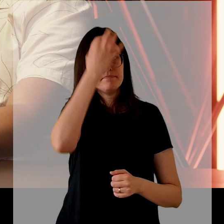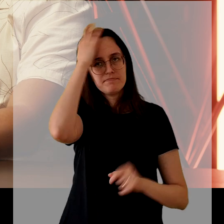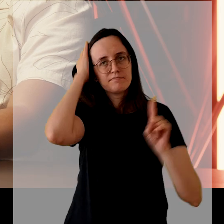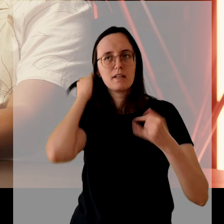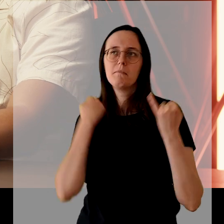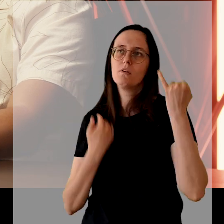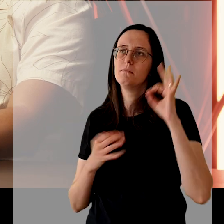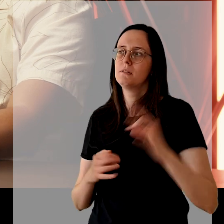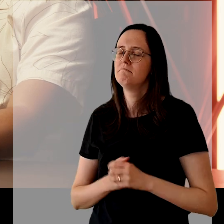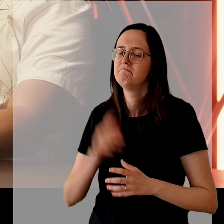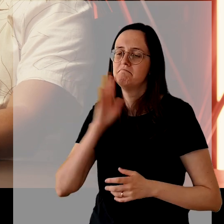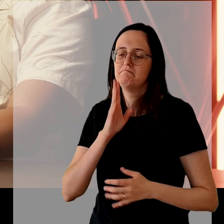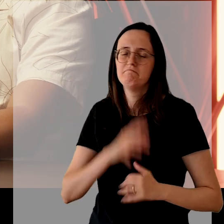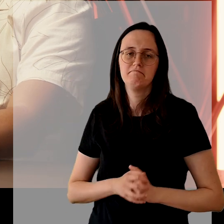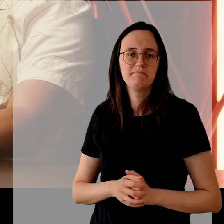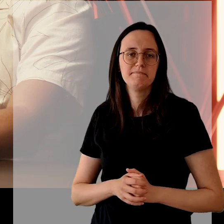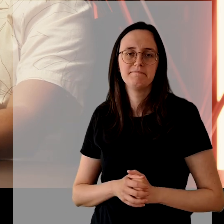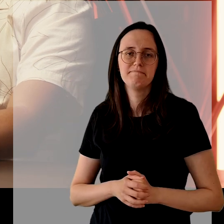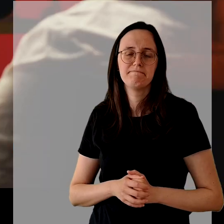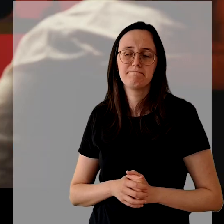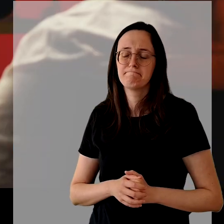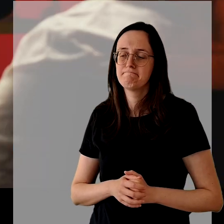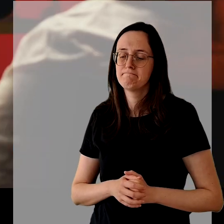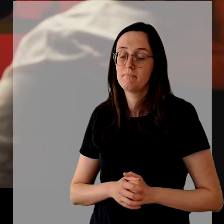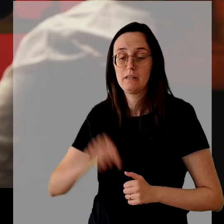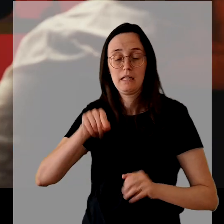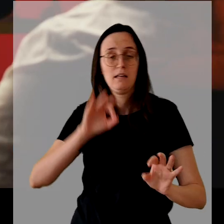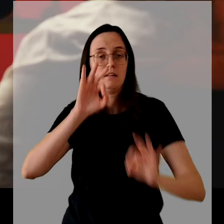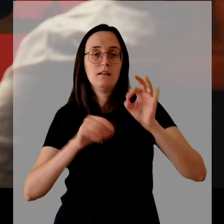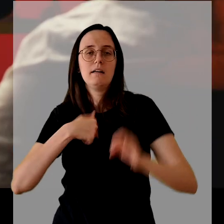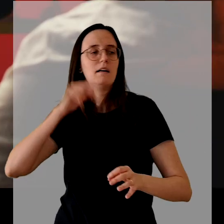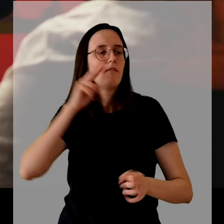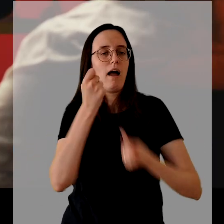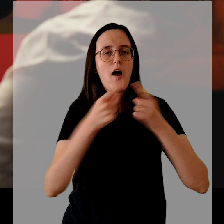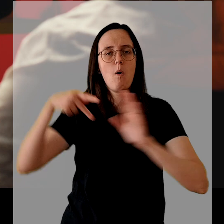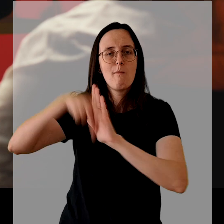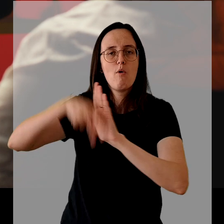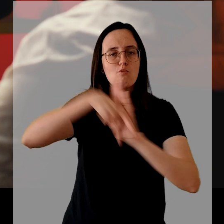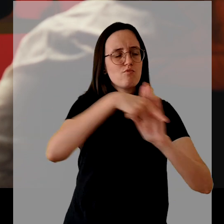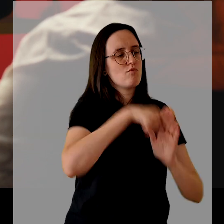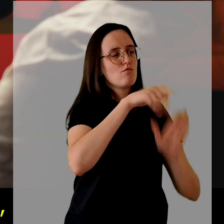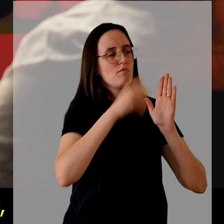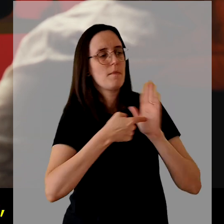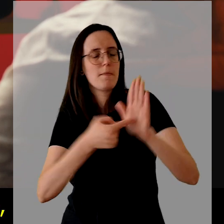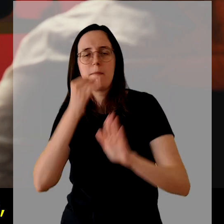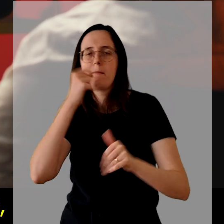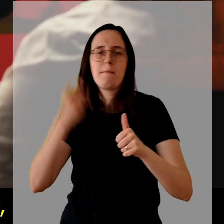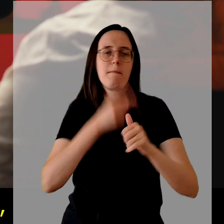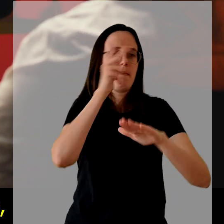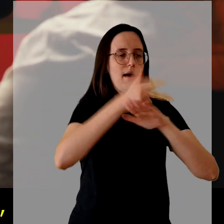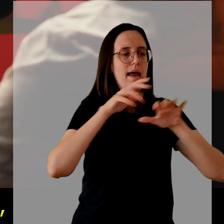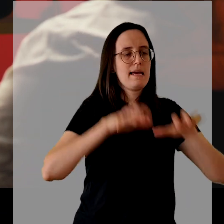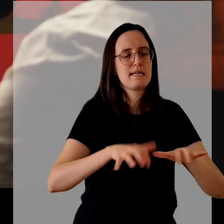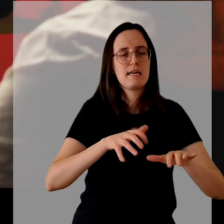É importante, é bacana, assim. E nesse planejamento, eu vejo que alguns projetos você tem... A gente vai filmar primeiro